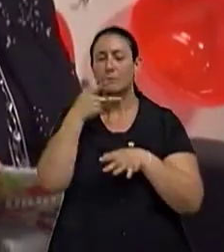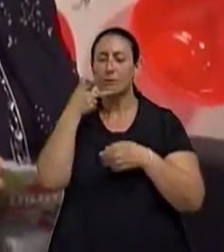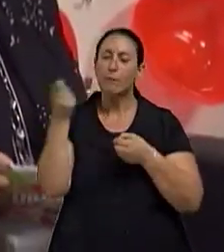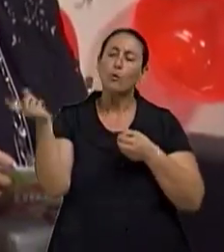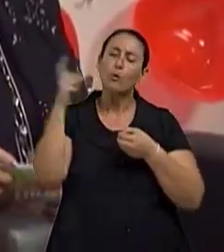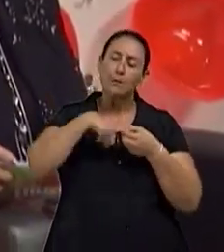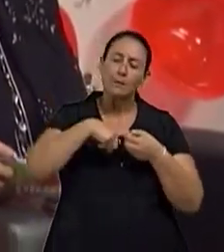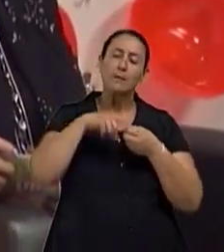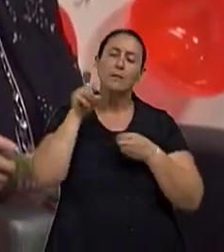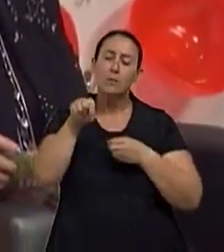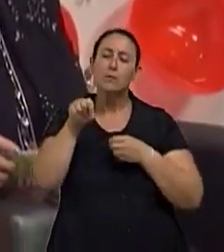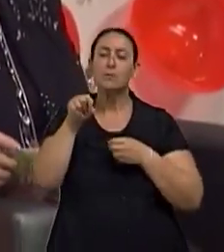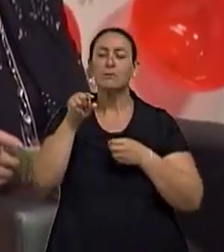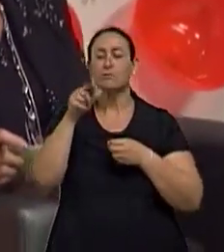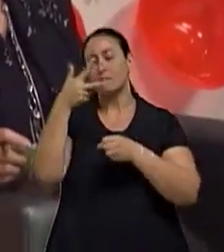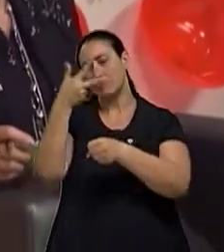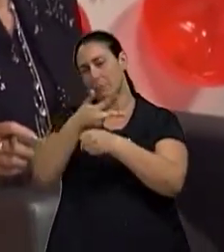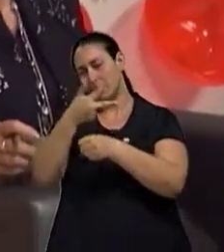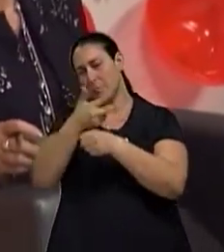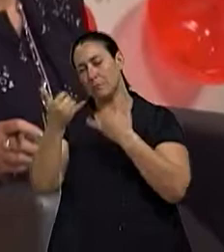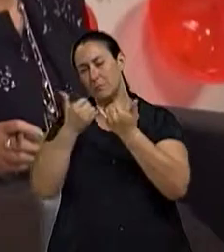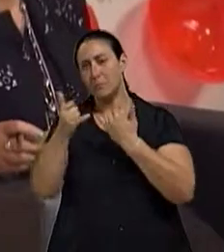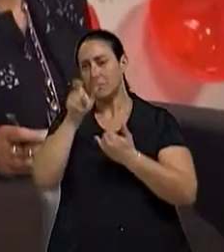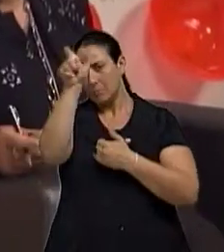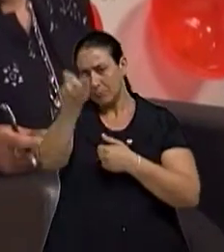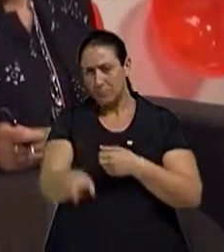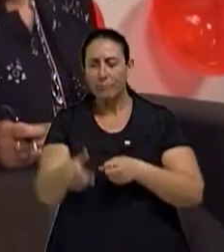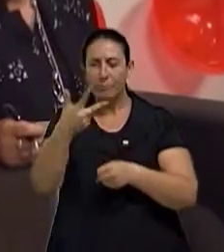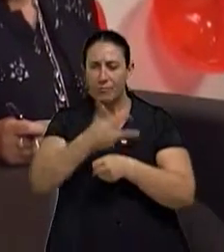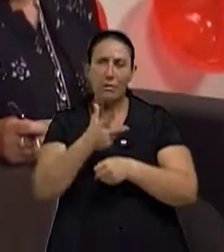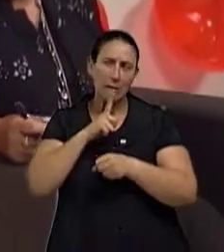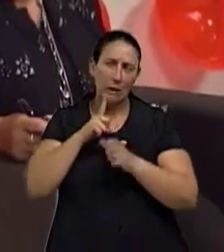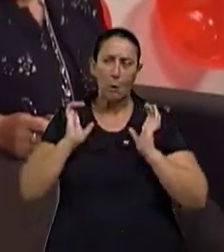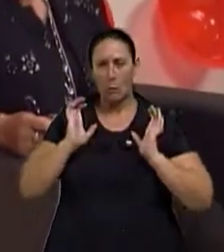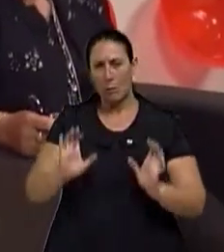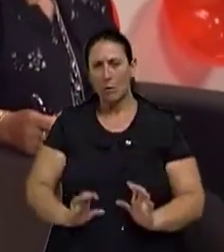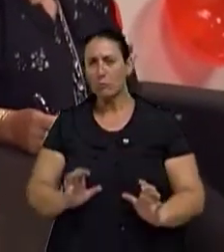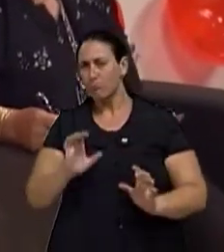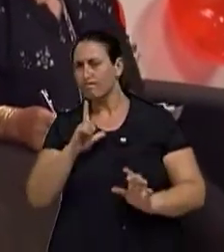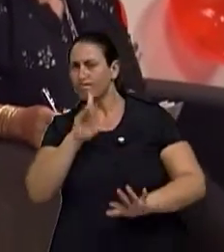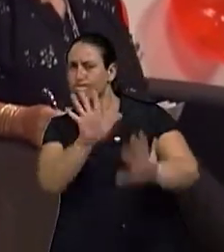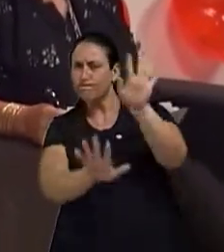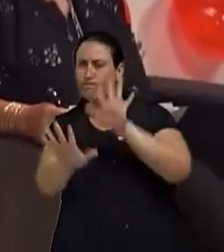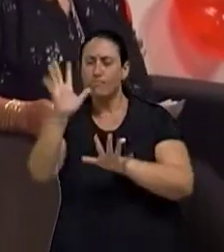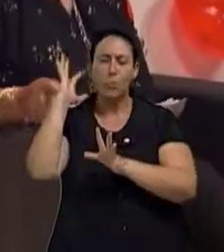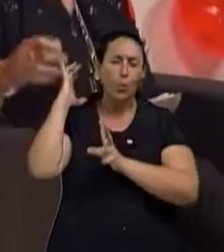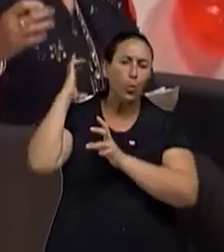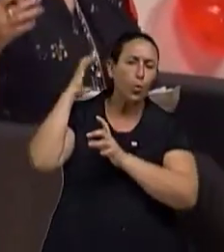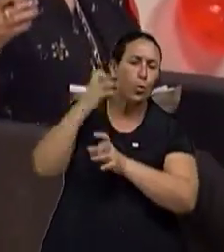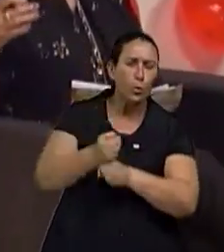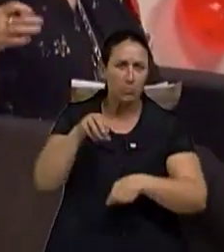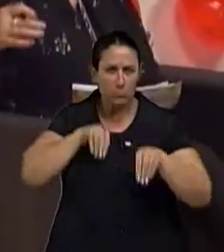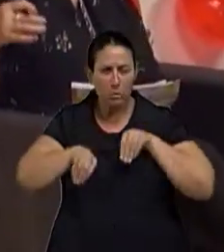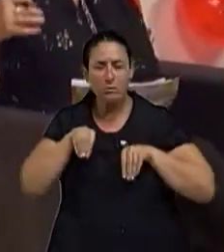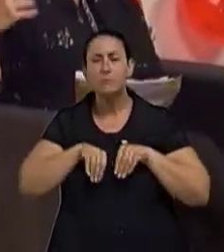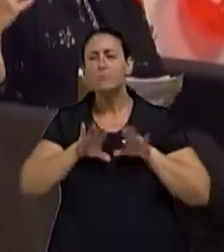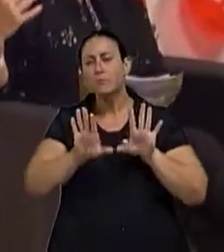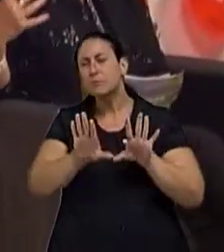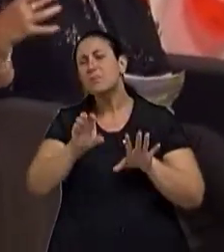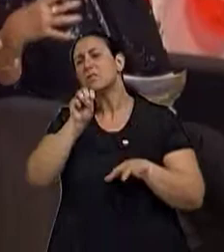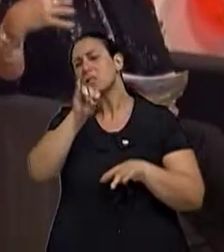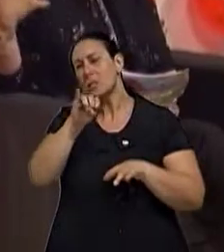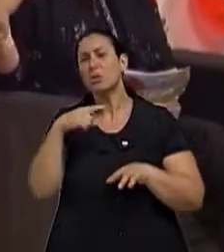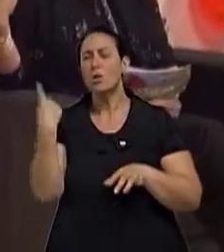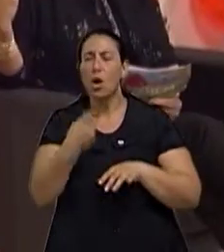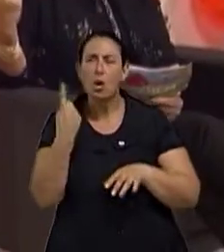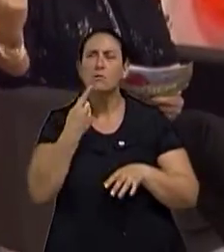questão desse idoso que tem esse tipo de comportamento, né? A gente vê assim que o